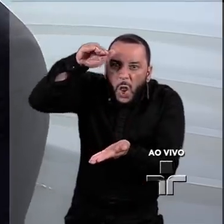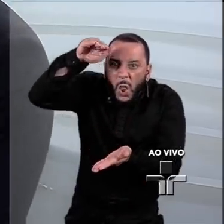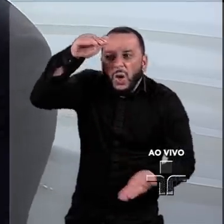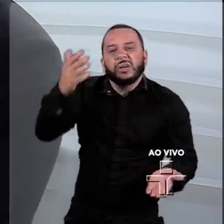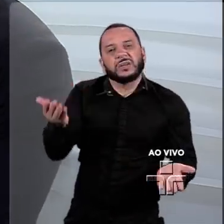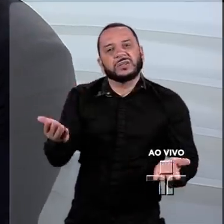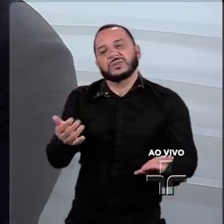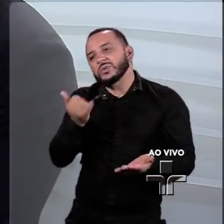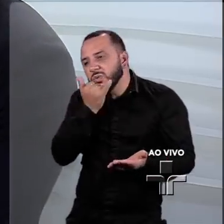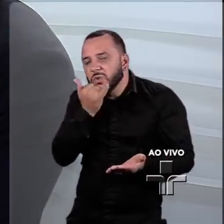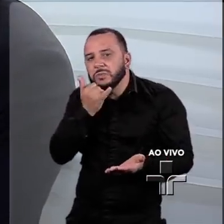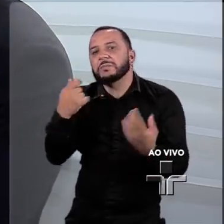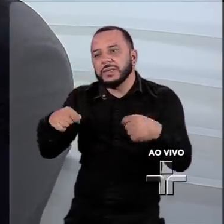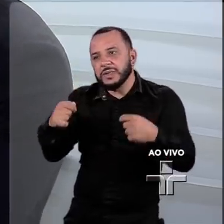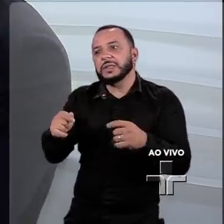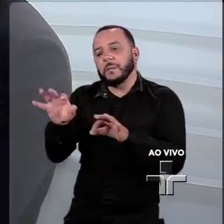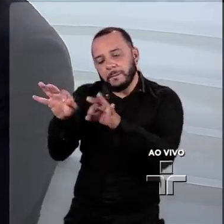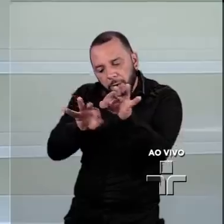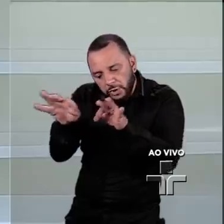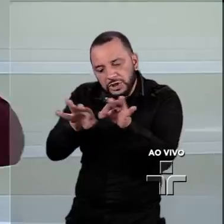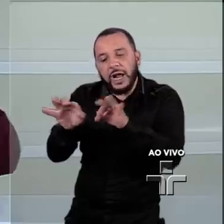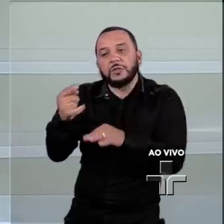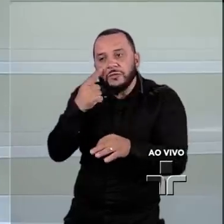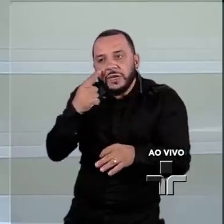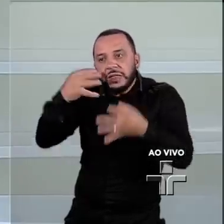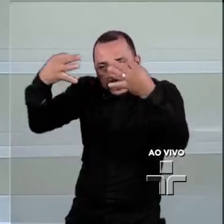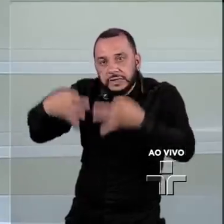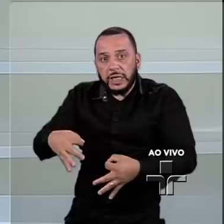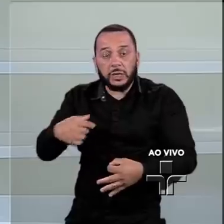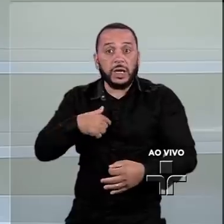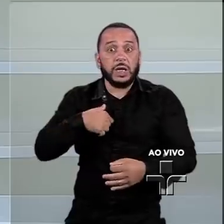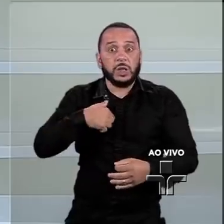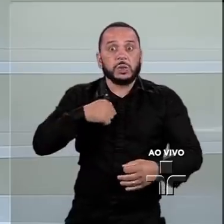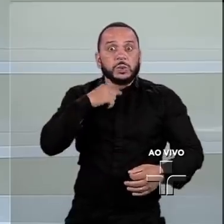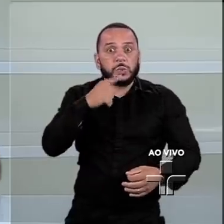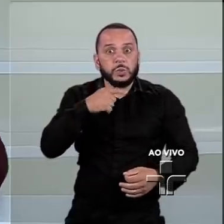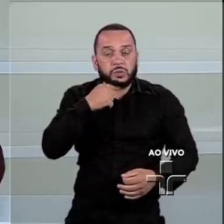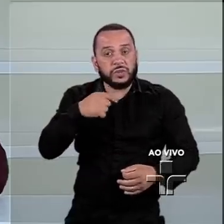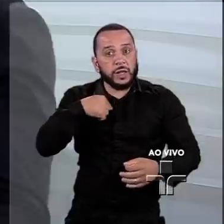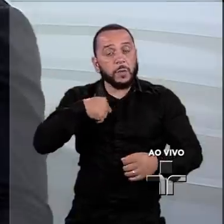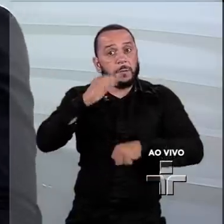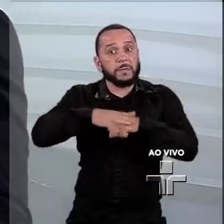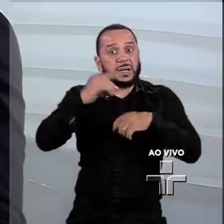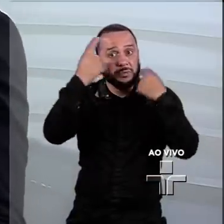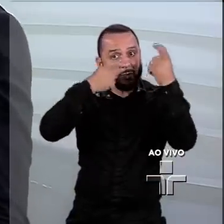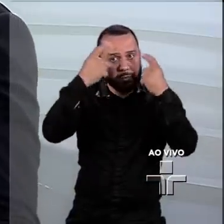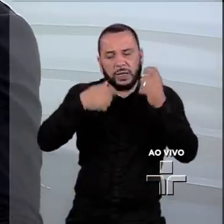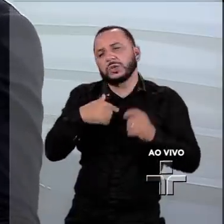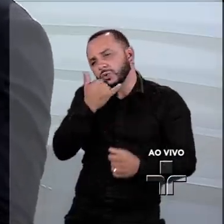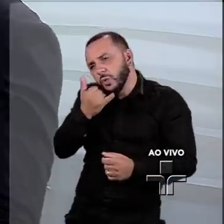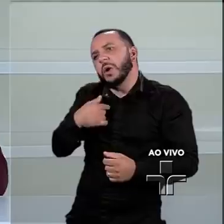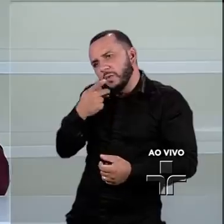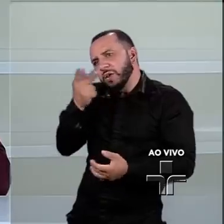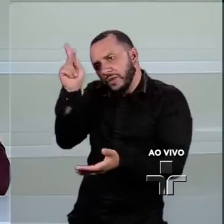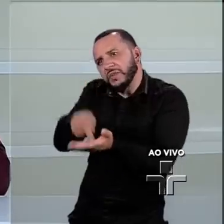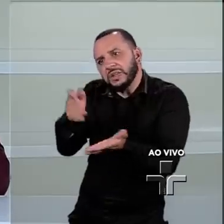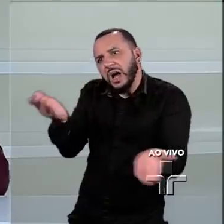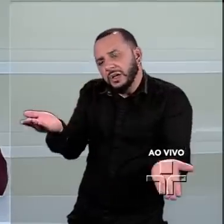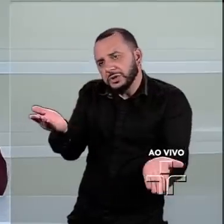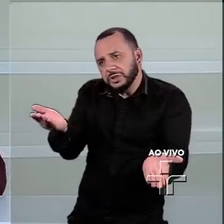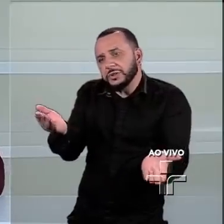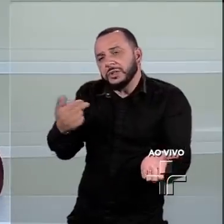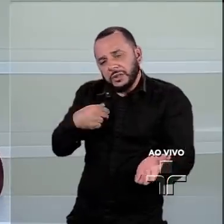que ela deveria ter. Eu estou ficando mais insegura. Eu estou ficando mais preocupada. Eu preciso falar a verdade. Sim, não, eu não